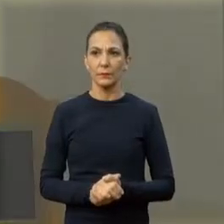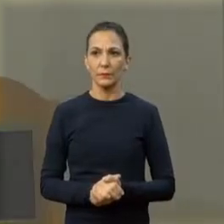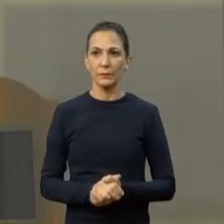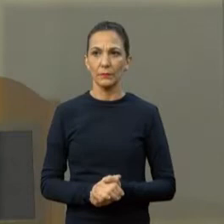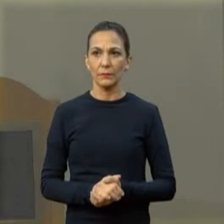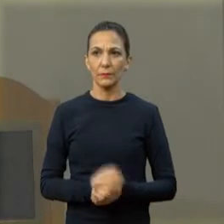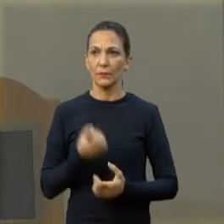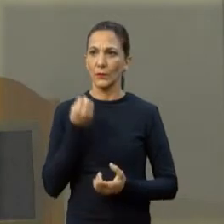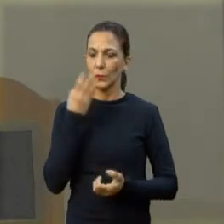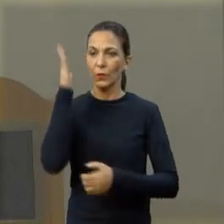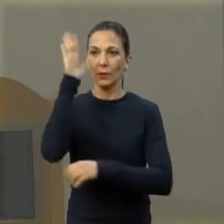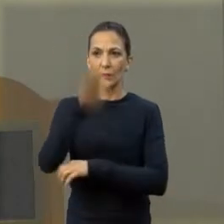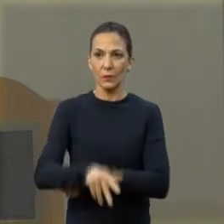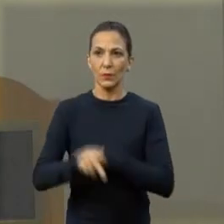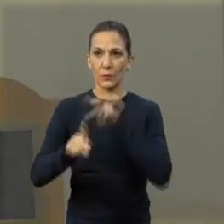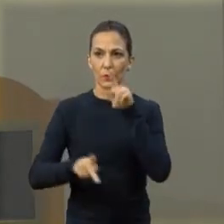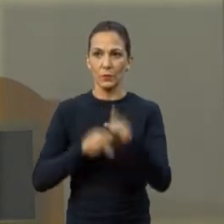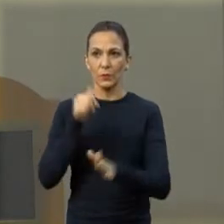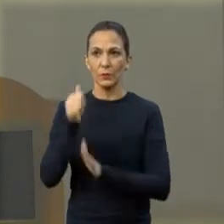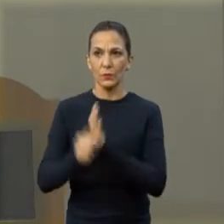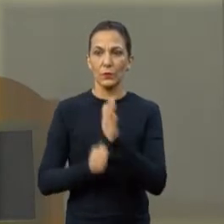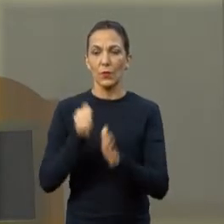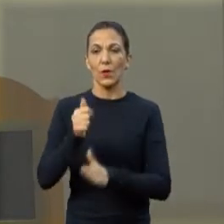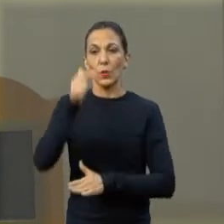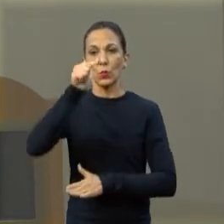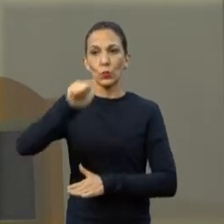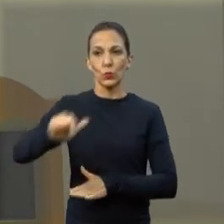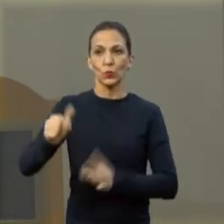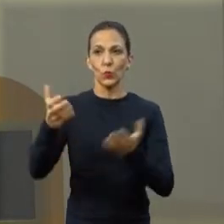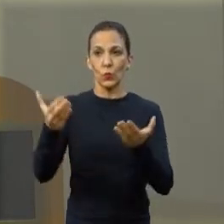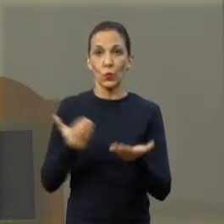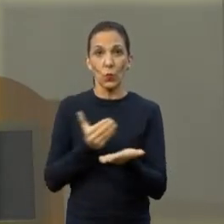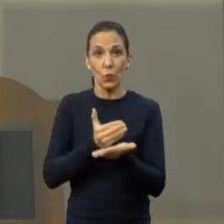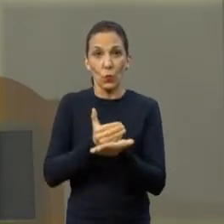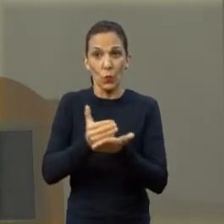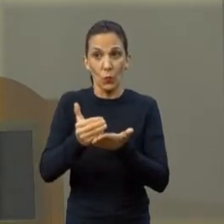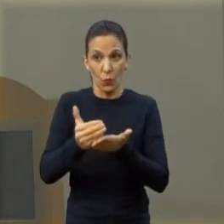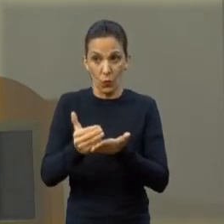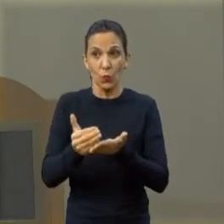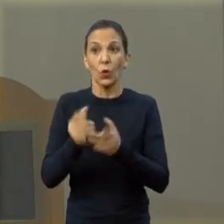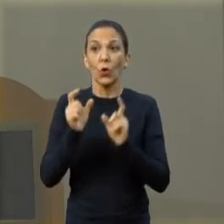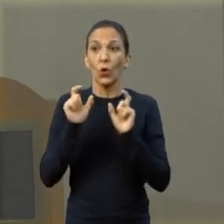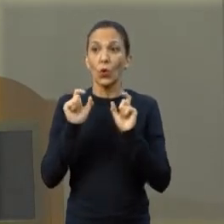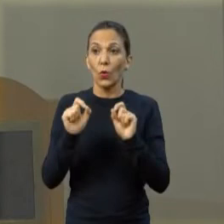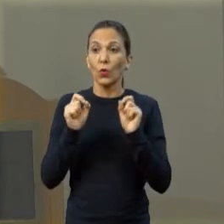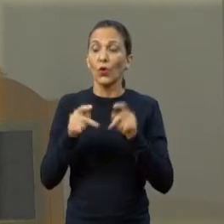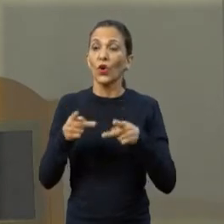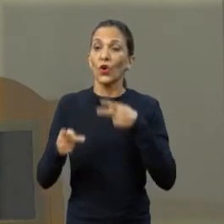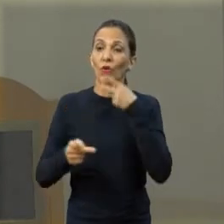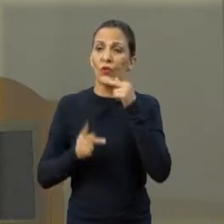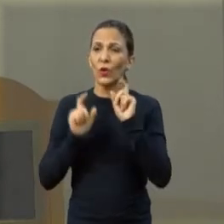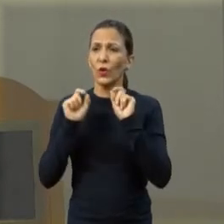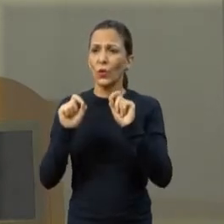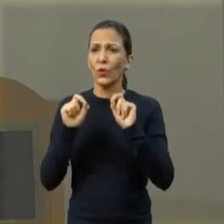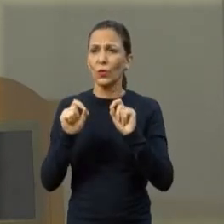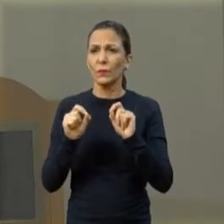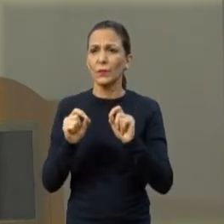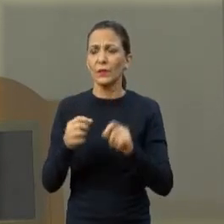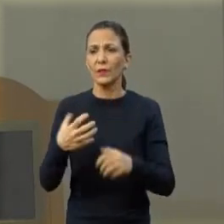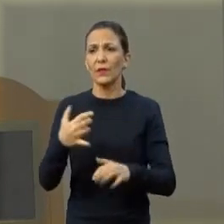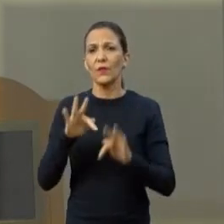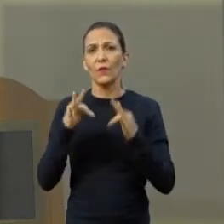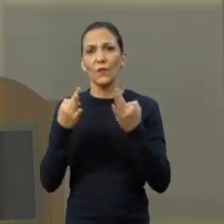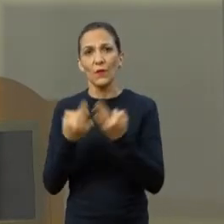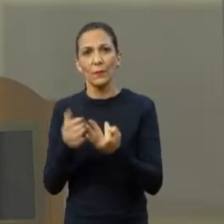vou muito boa tarde a população de Araraquara mais uma vez eu quero iniciar minha fala Sem dúvida alguma dizendo meus